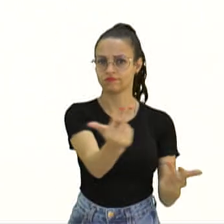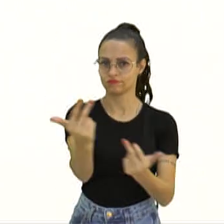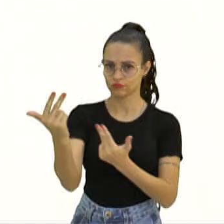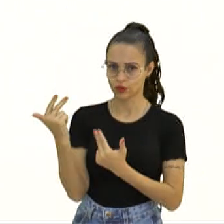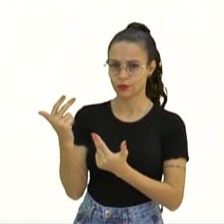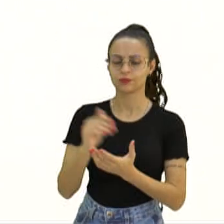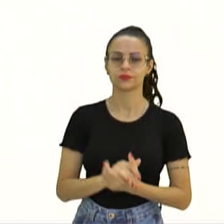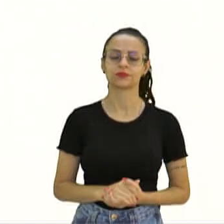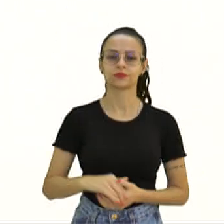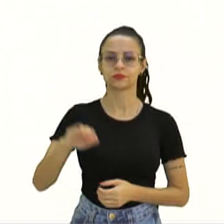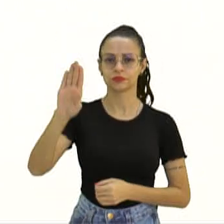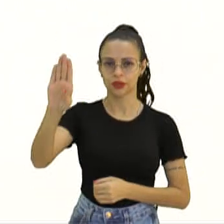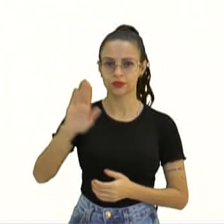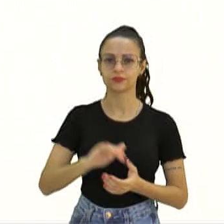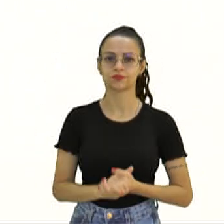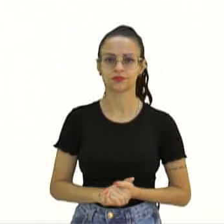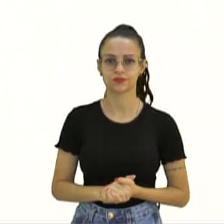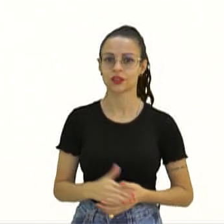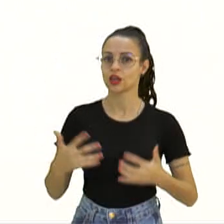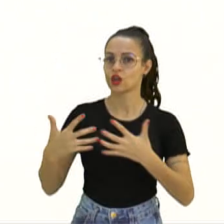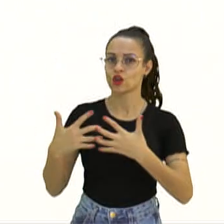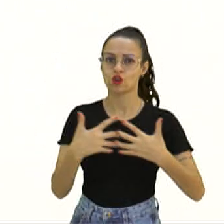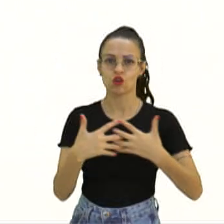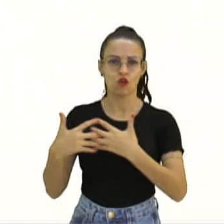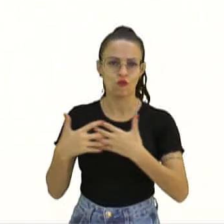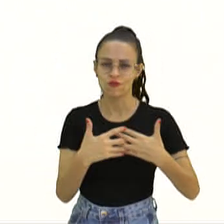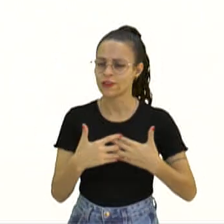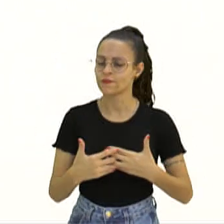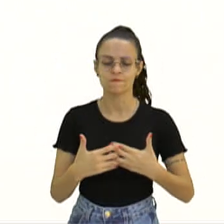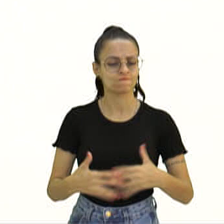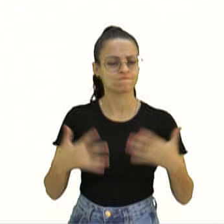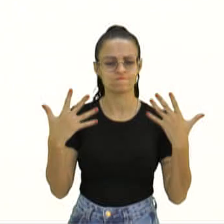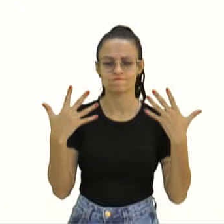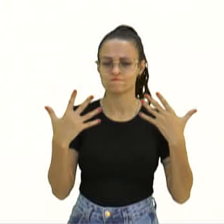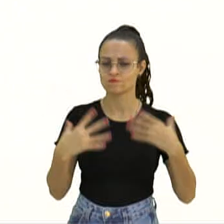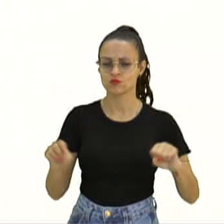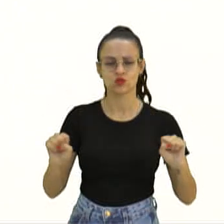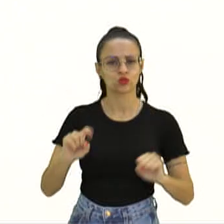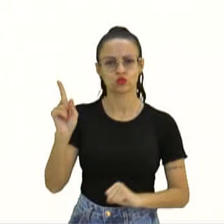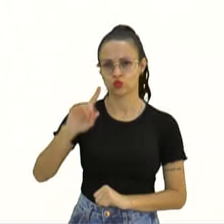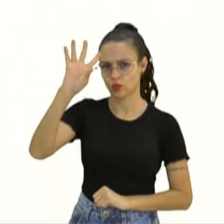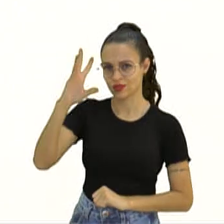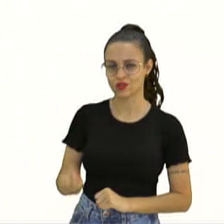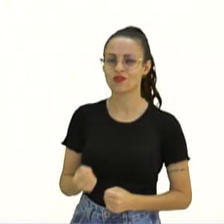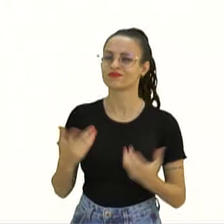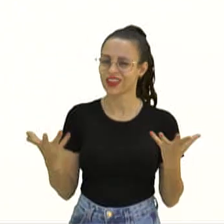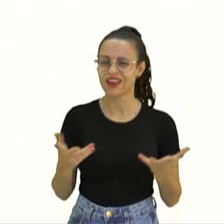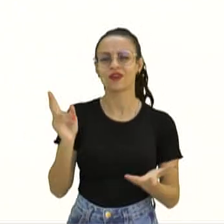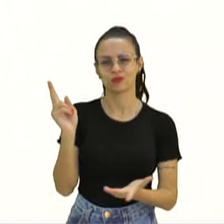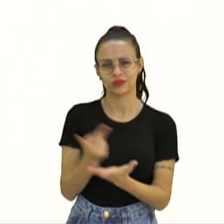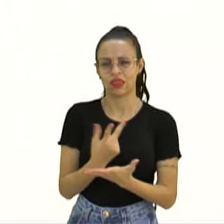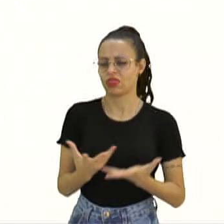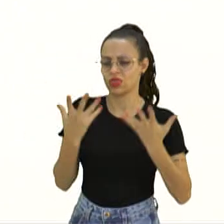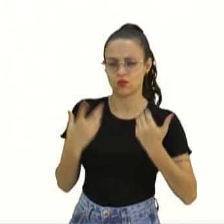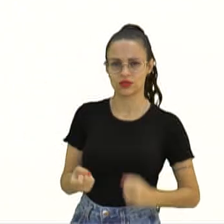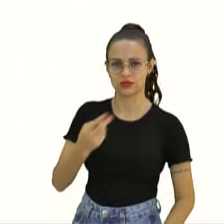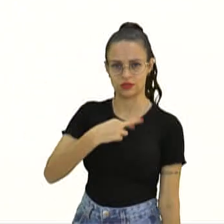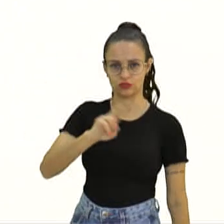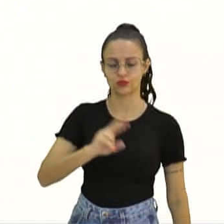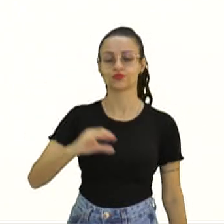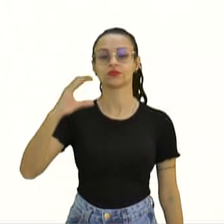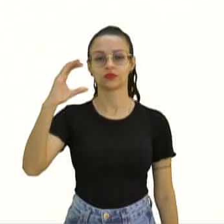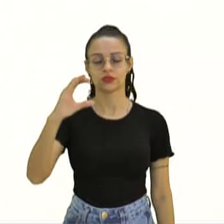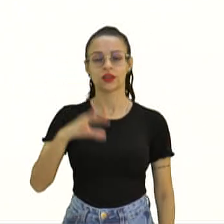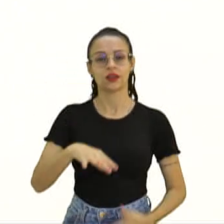religiosas letra B conflitos inconciliáveis há uma discriminação e intolerância religiosa letras e